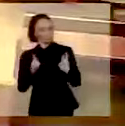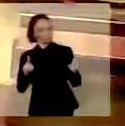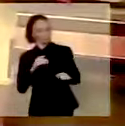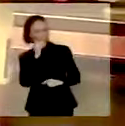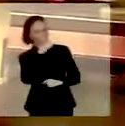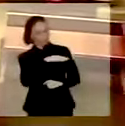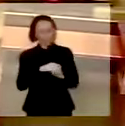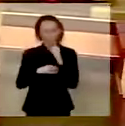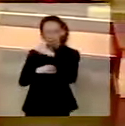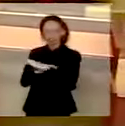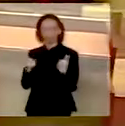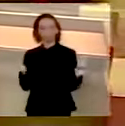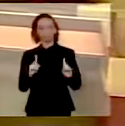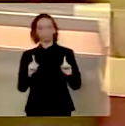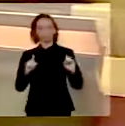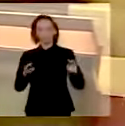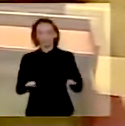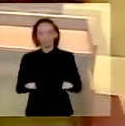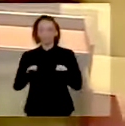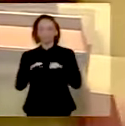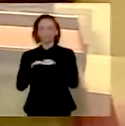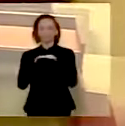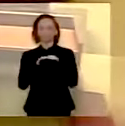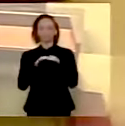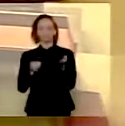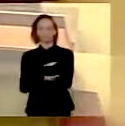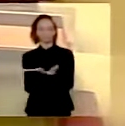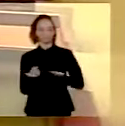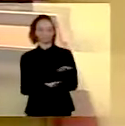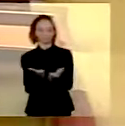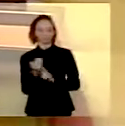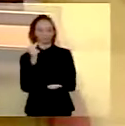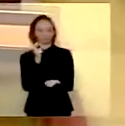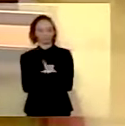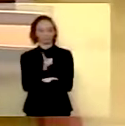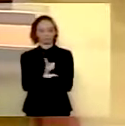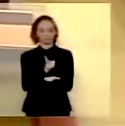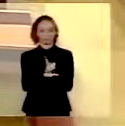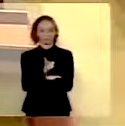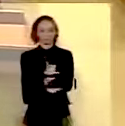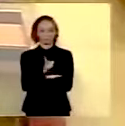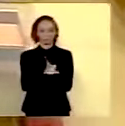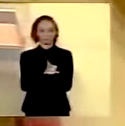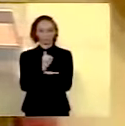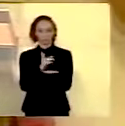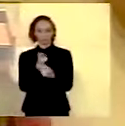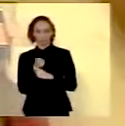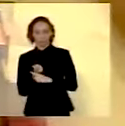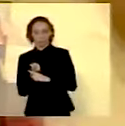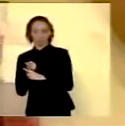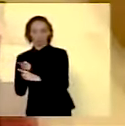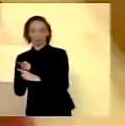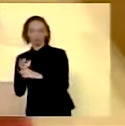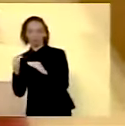competência. Impõe, isto sim, o diálogo permanente. Mais que a busca de